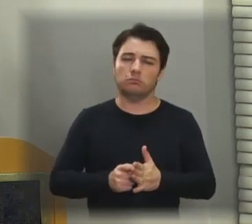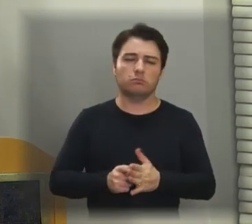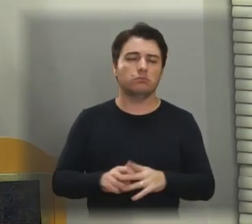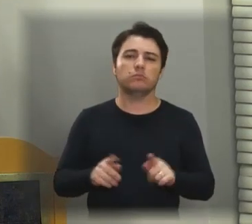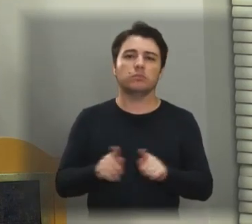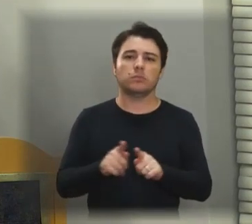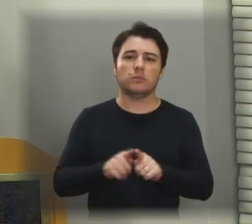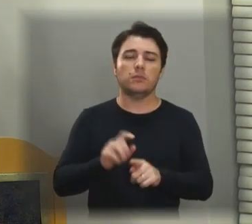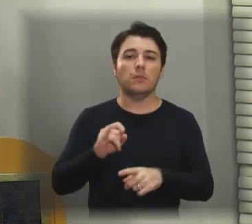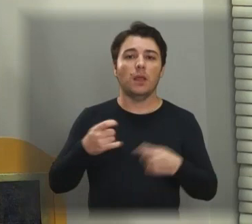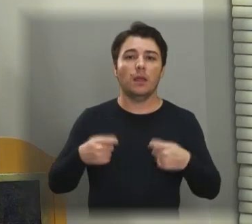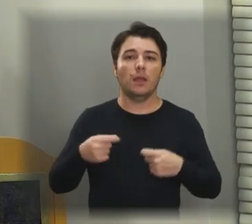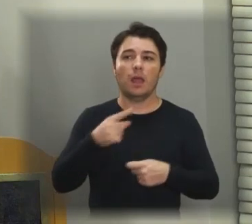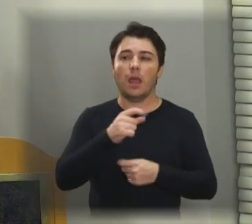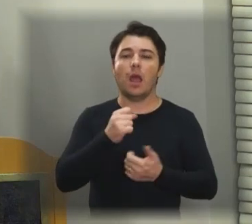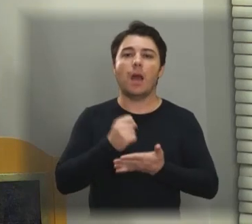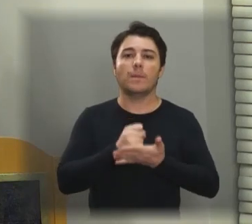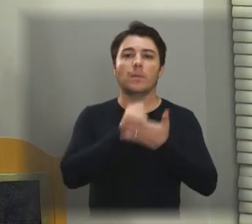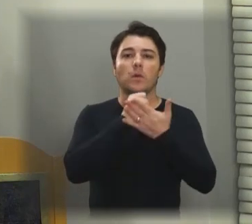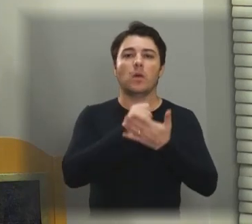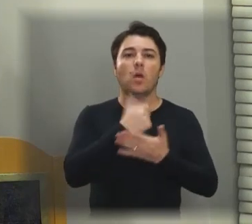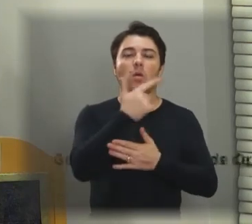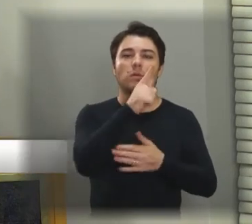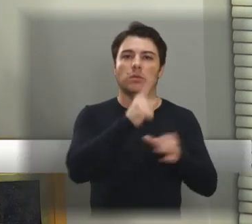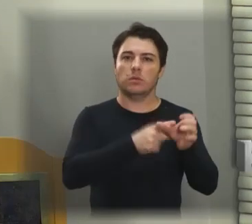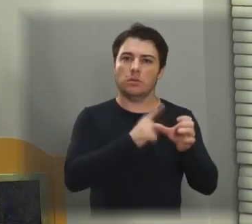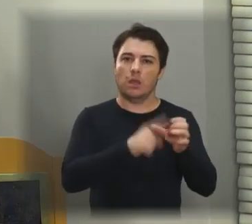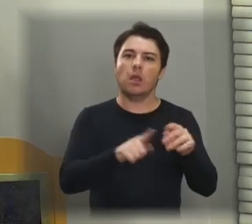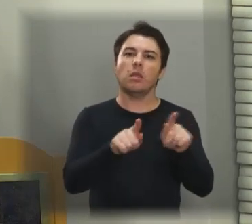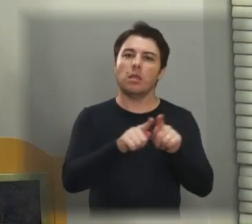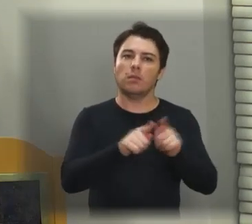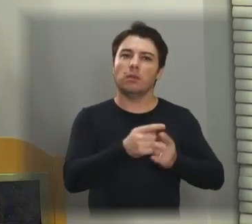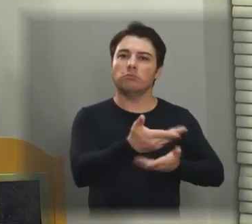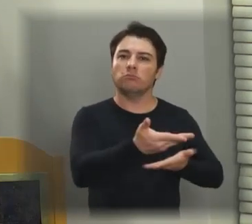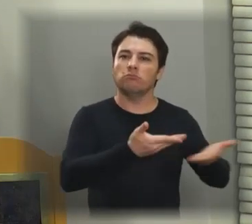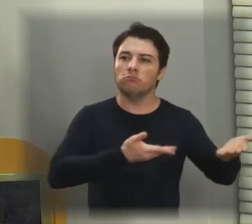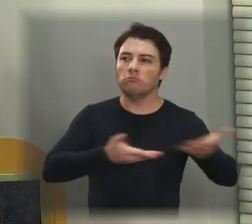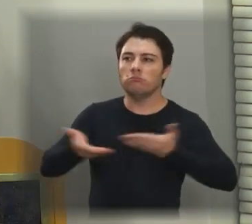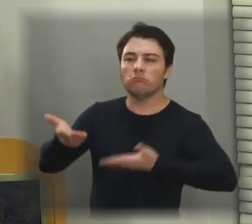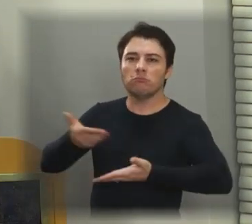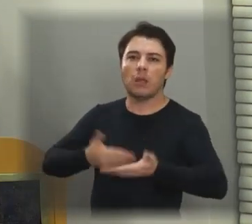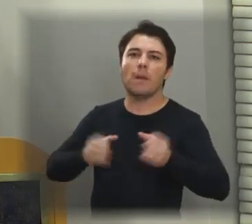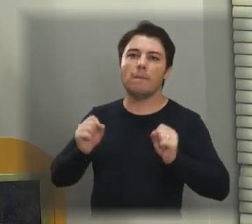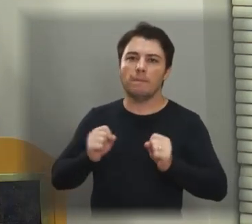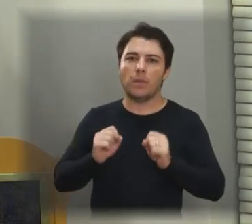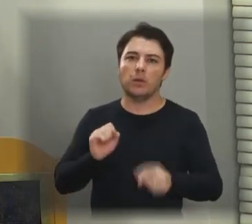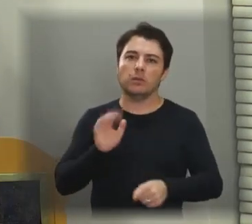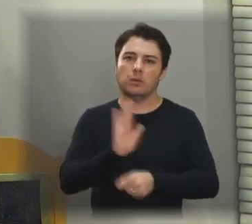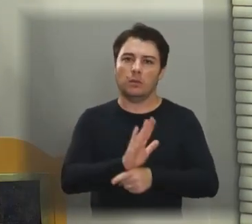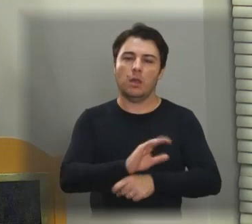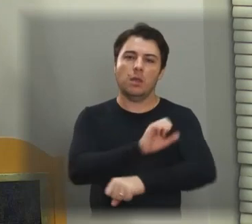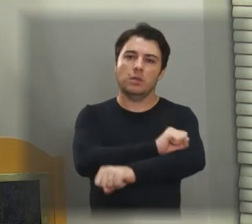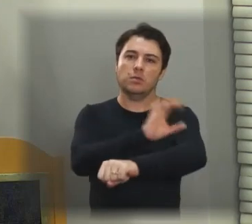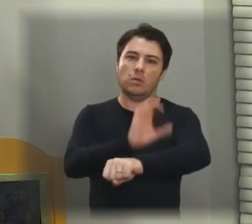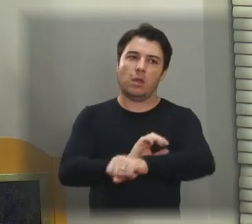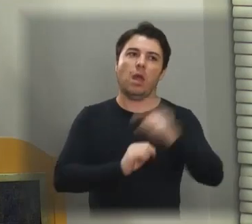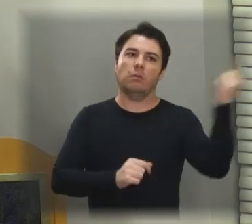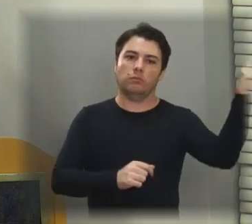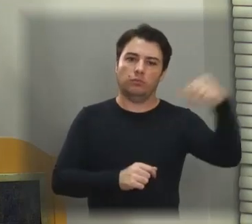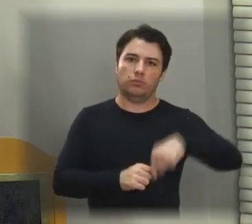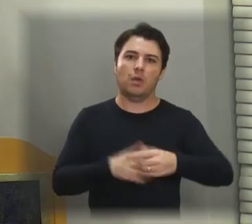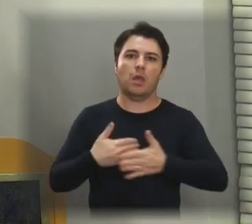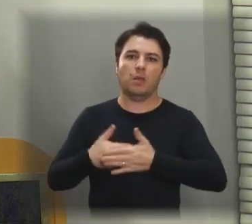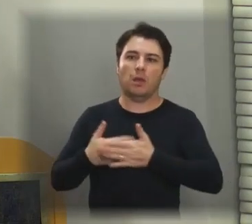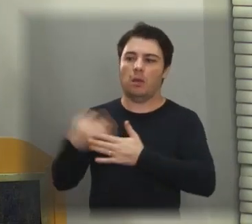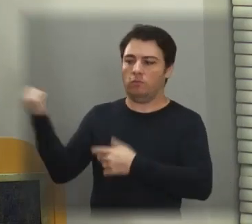dependendo a contingência preciso de apoio de cidades vizinhas a essa sinergia entre outras cidades que pode atender São Carlos vem atender